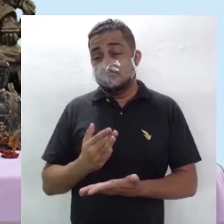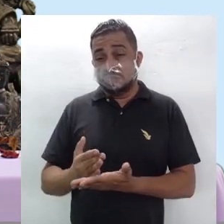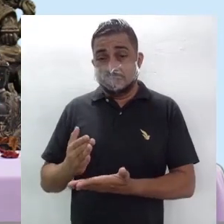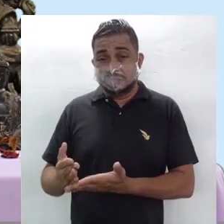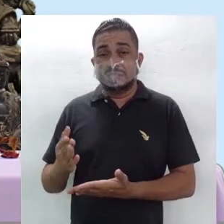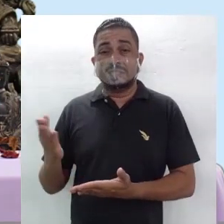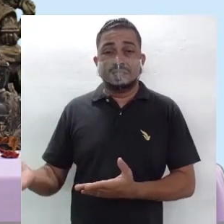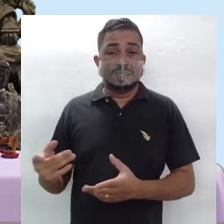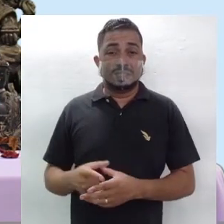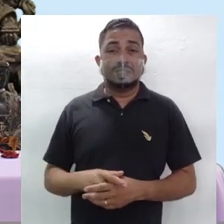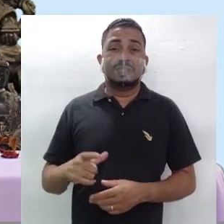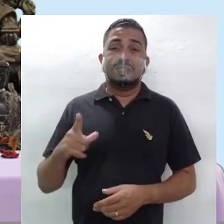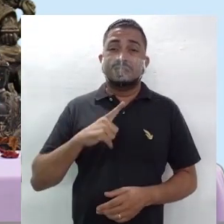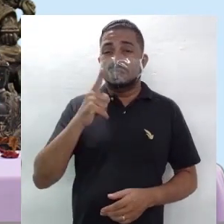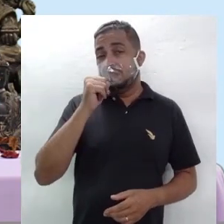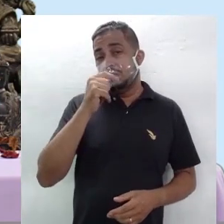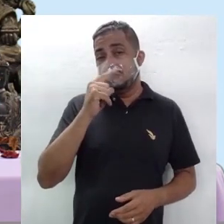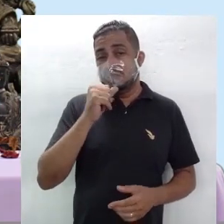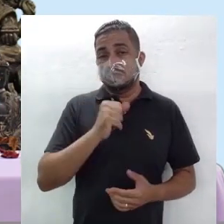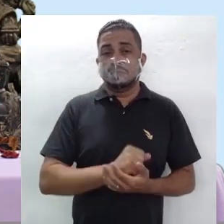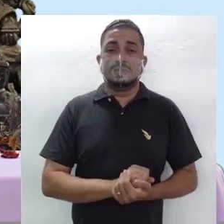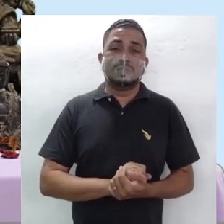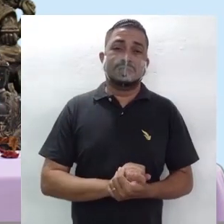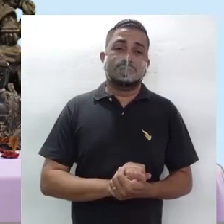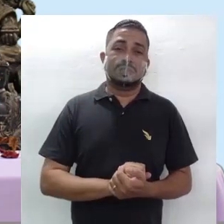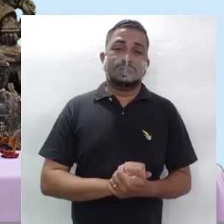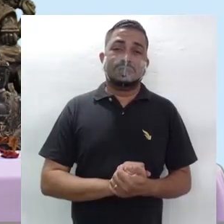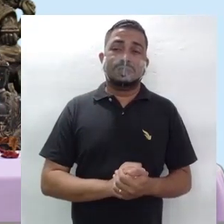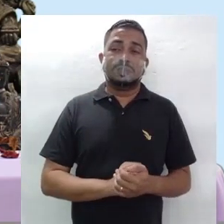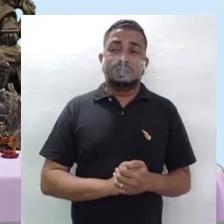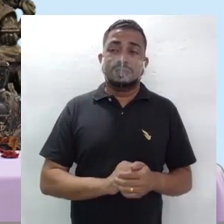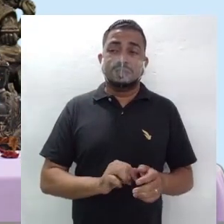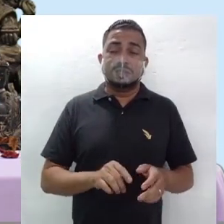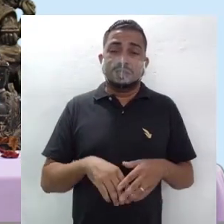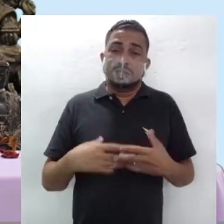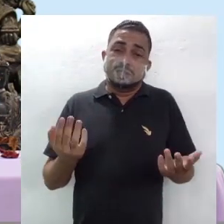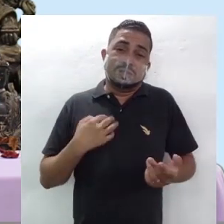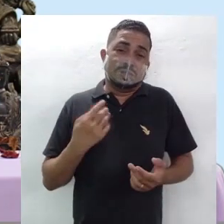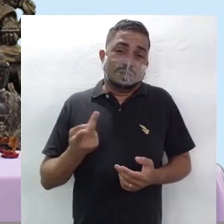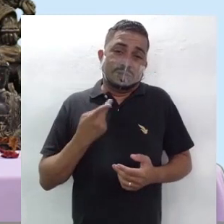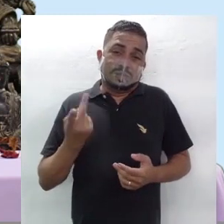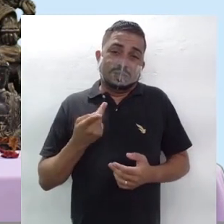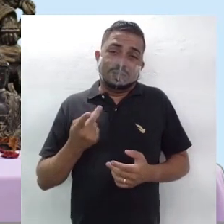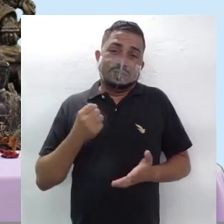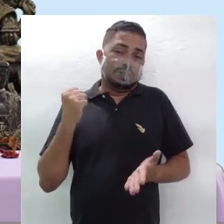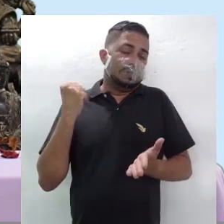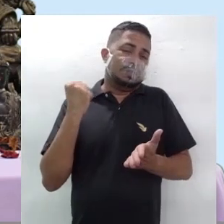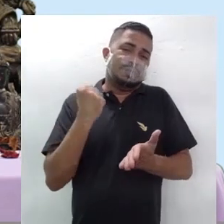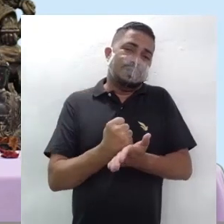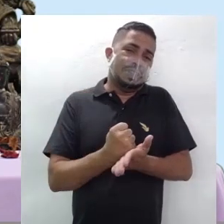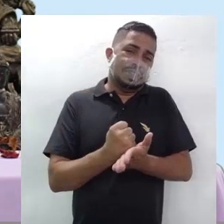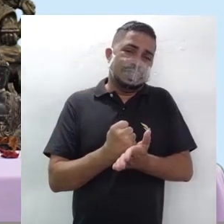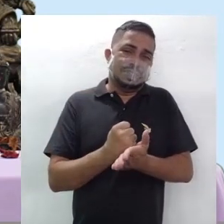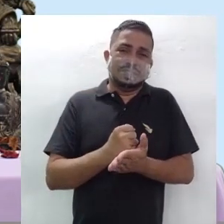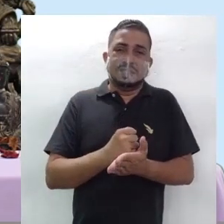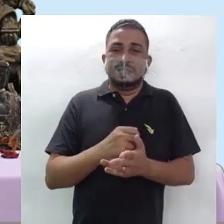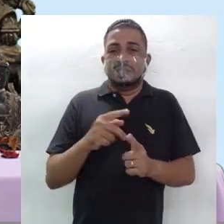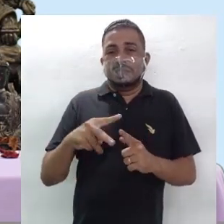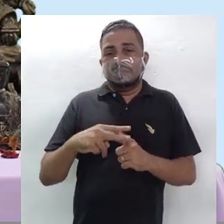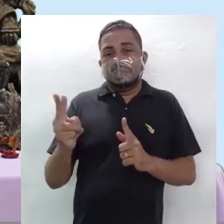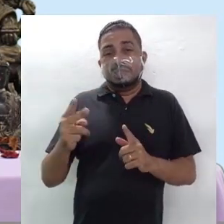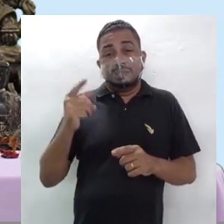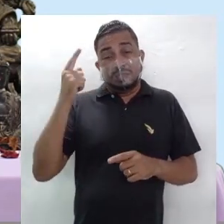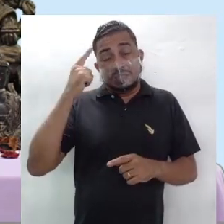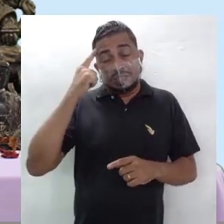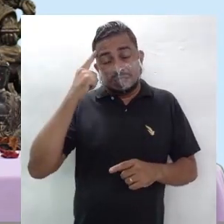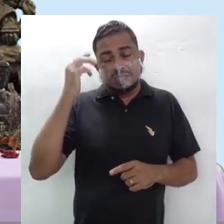dele é constituída de água. E não vou falar de marcas de refrigerantes, mas a